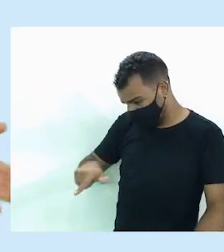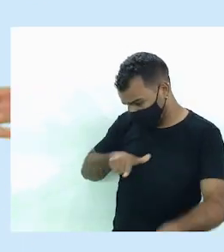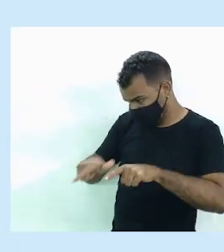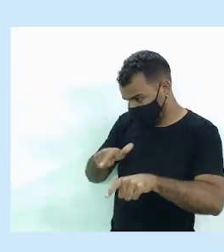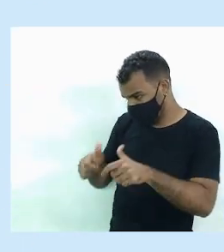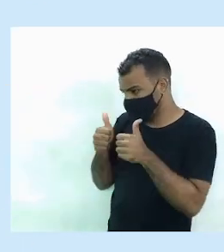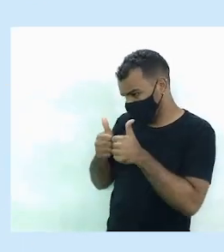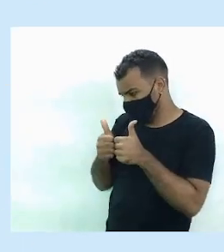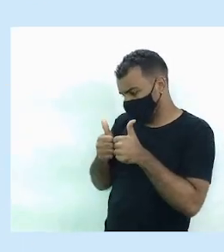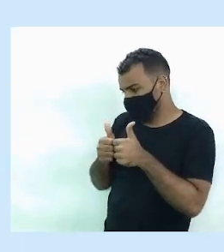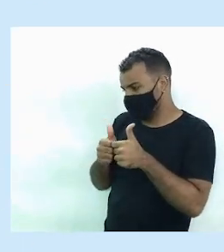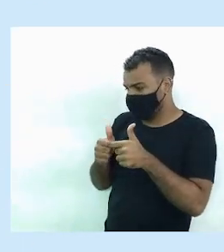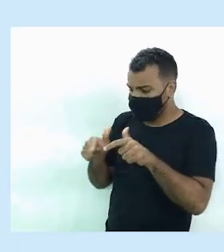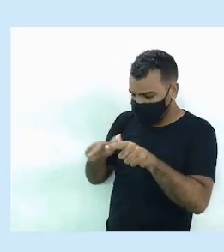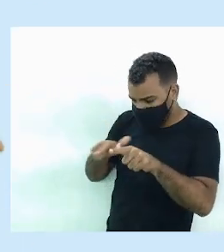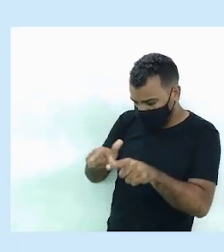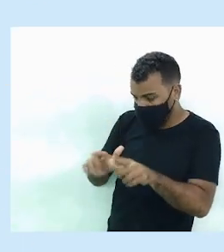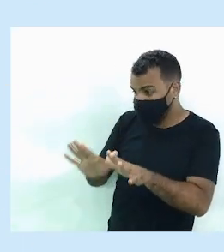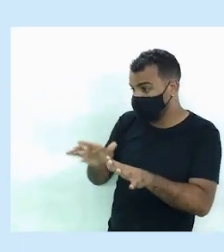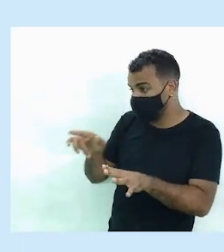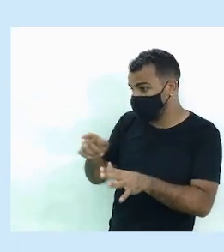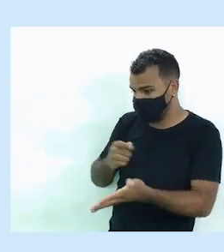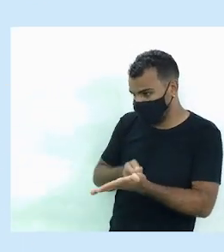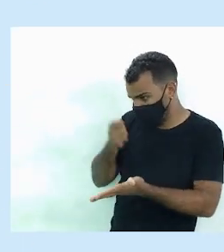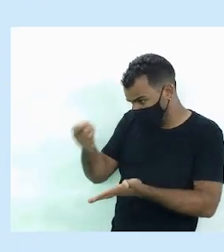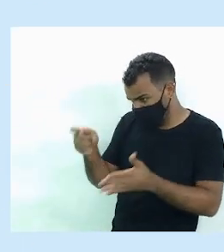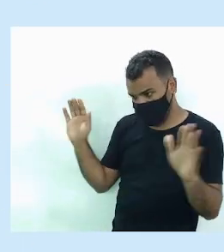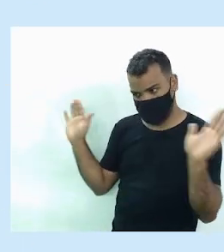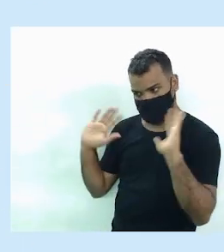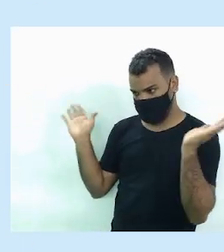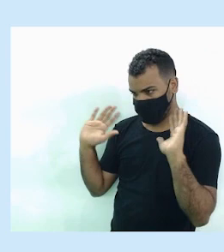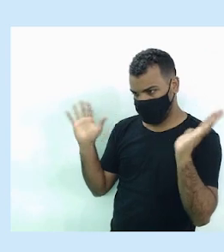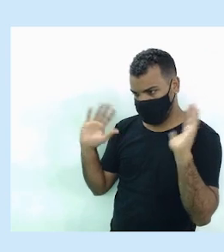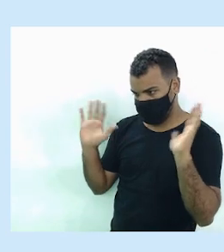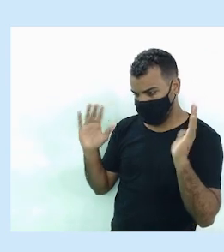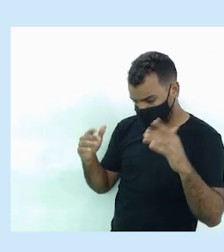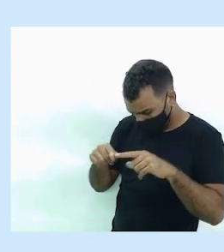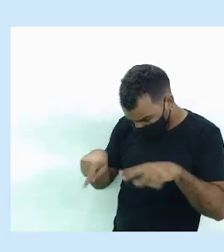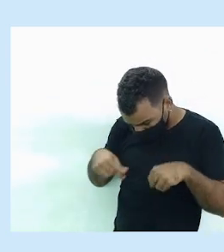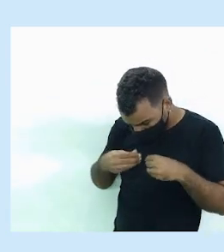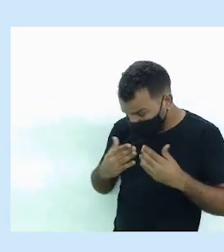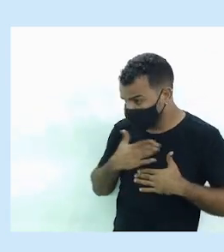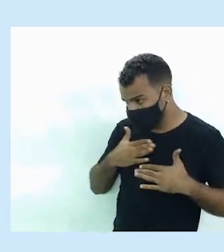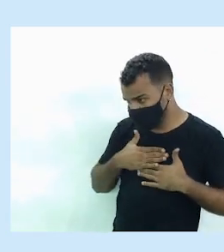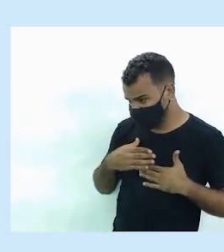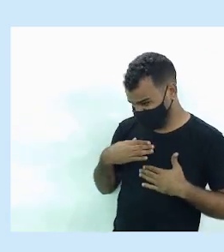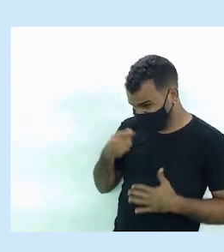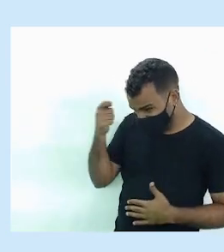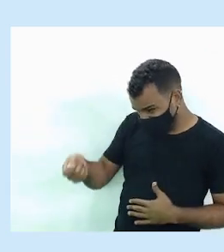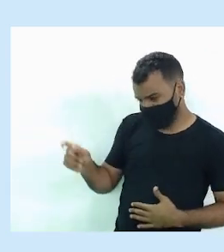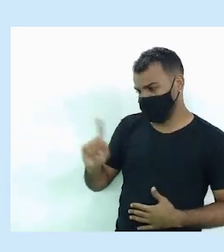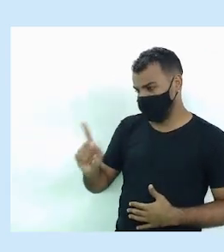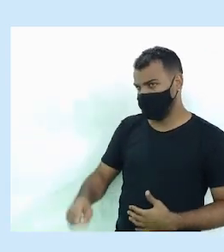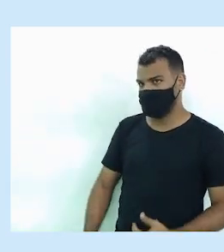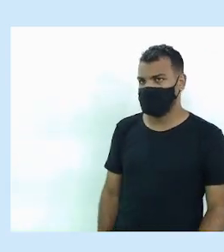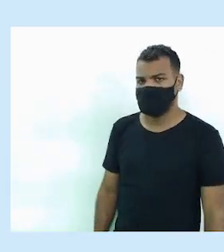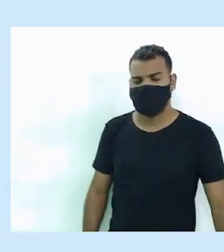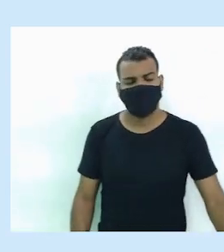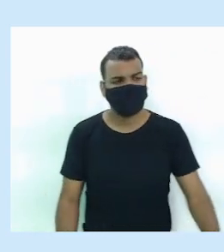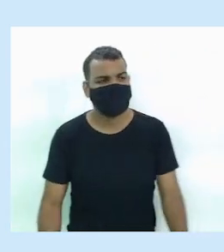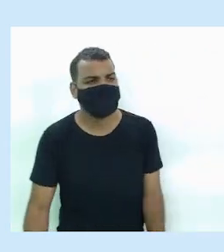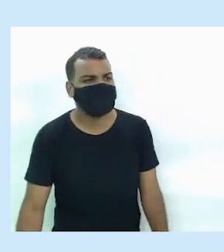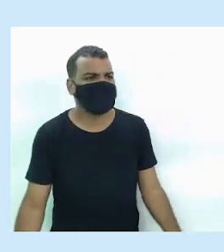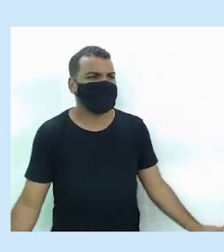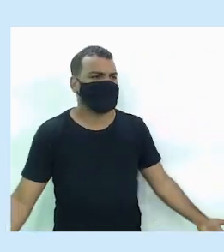aqui trabalhando, certo? Mas você não ganha um centavo, porque você está trabalhando na minha terra, você vai me servir. Aí o cara diz